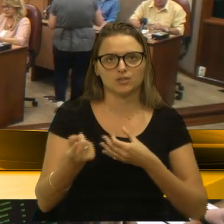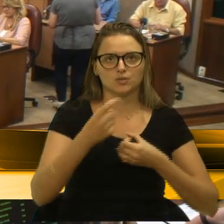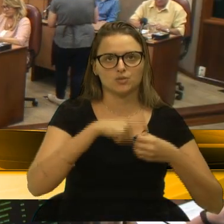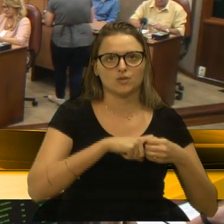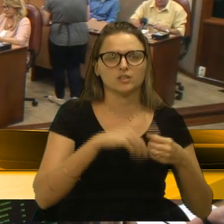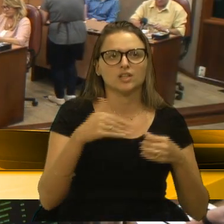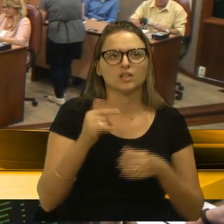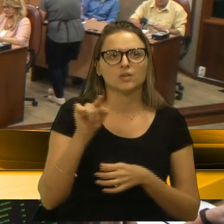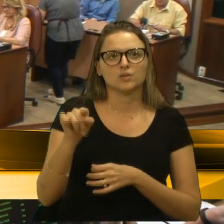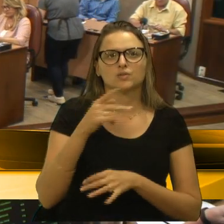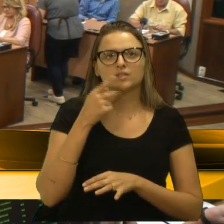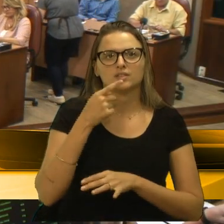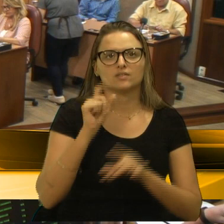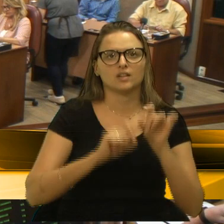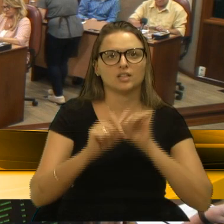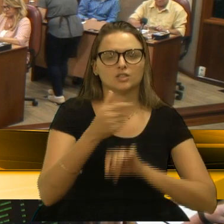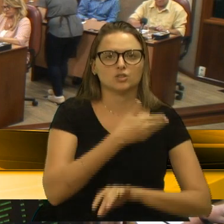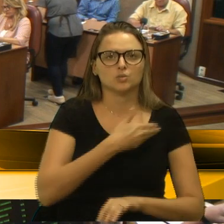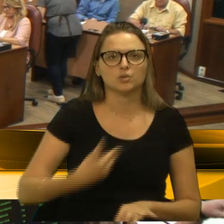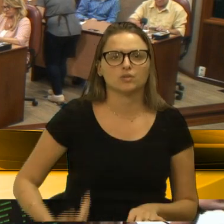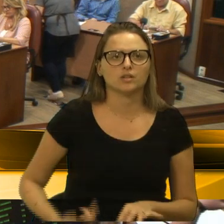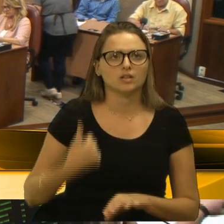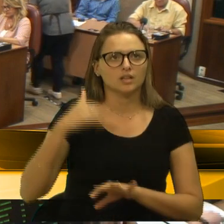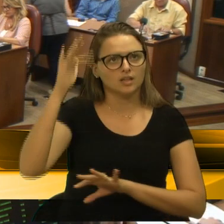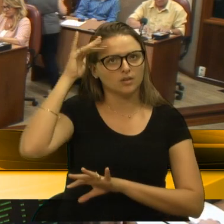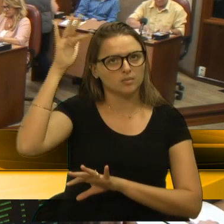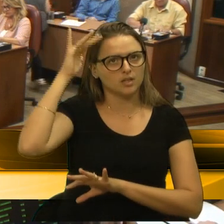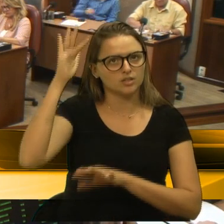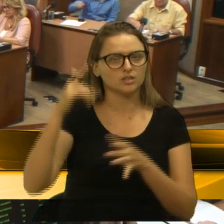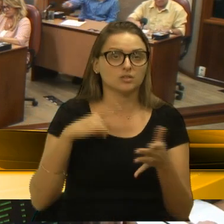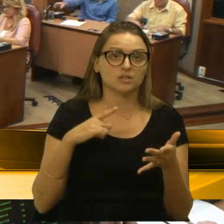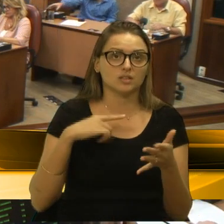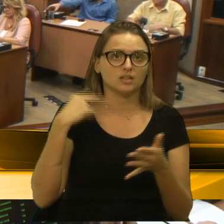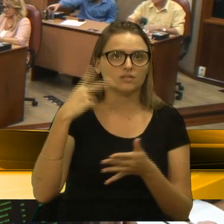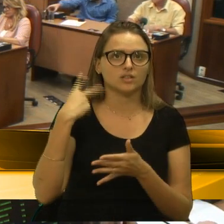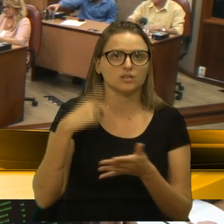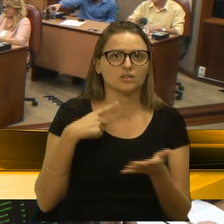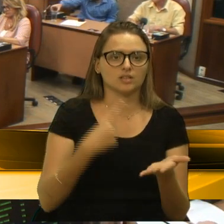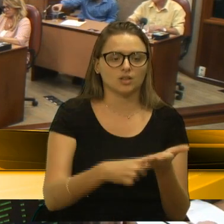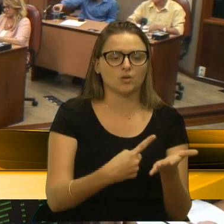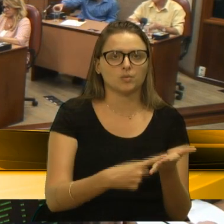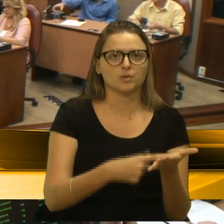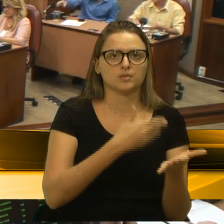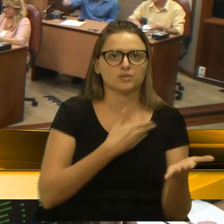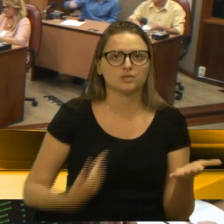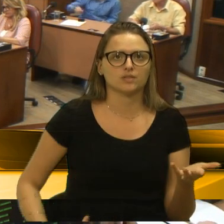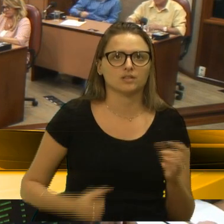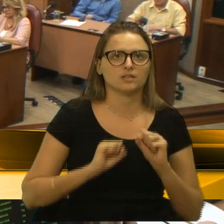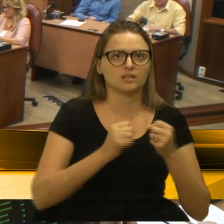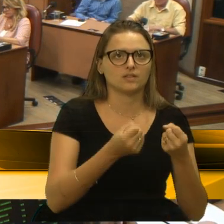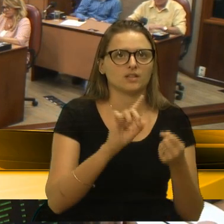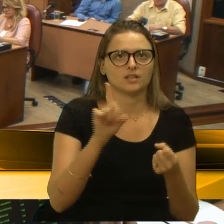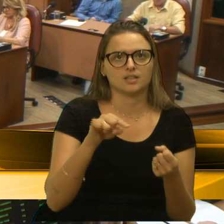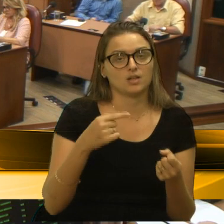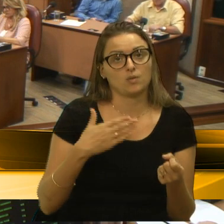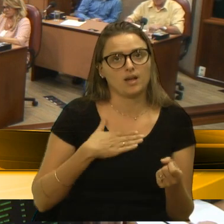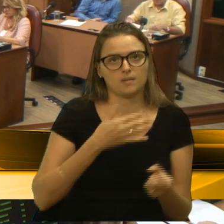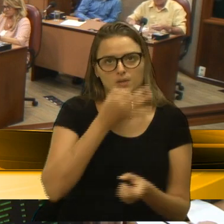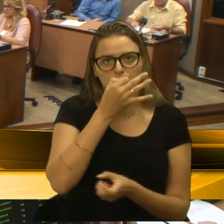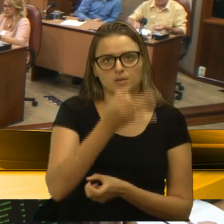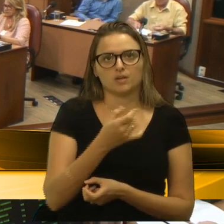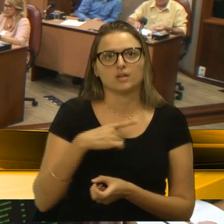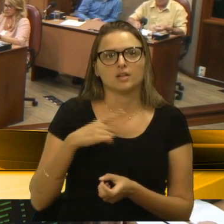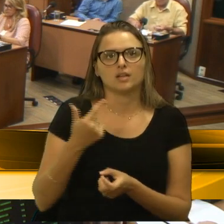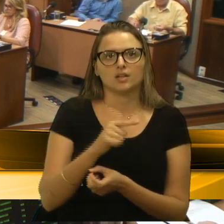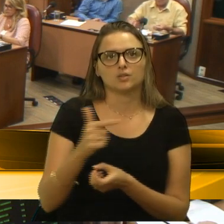o senhor questiona questões do governo, eu imagino que tem vereadores aqui que têm compromisso com o governo que foram na defesa. Não é meu caso. Não tenho compromisso nenhum